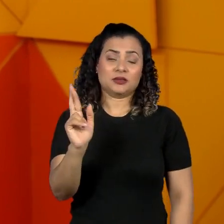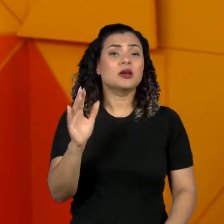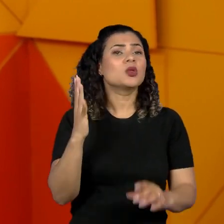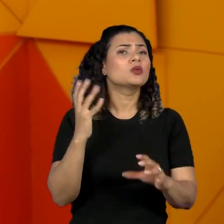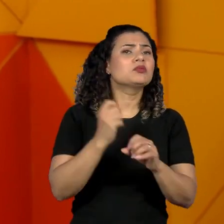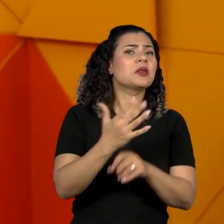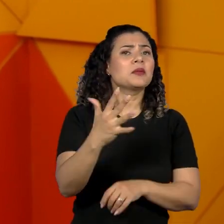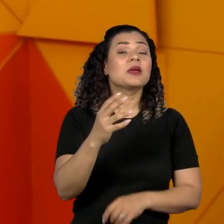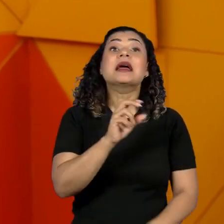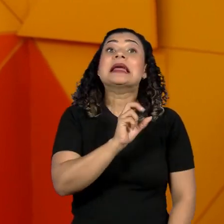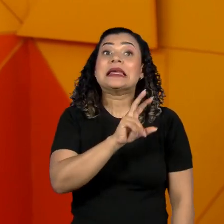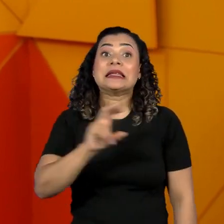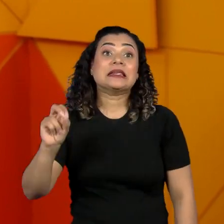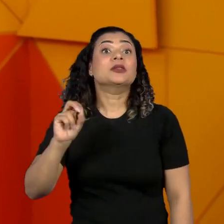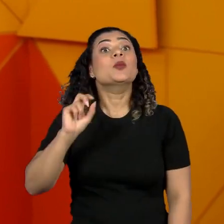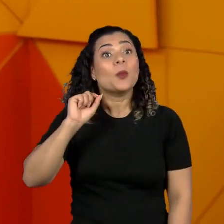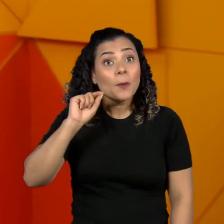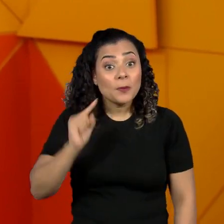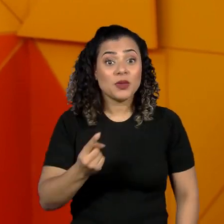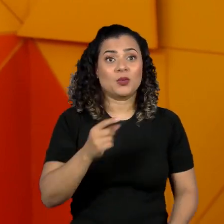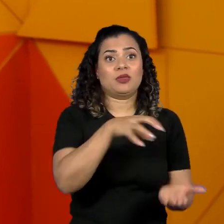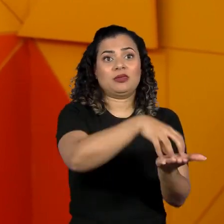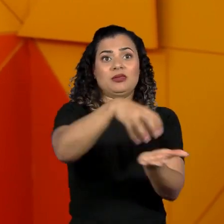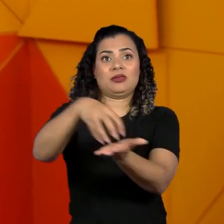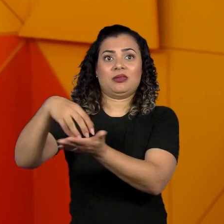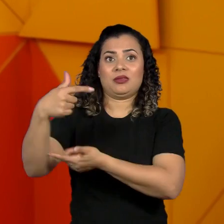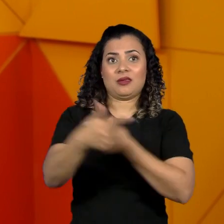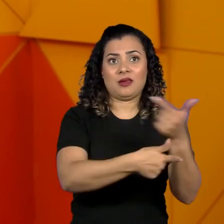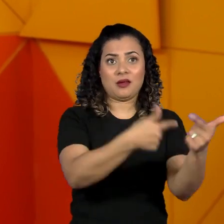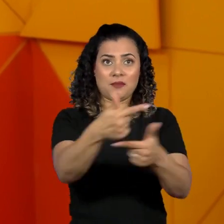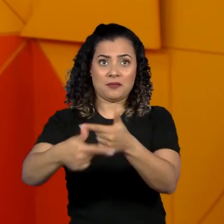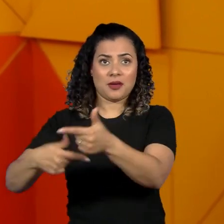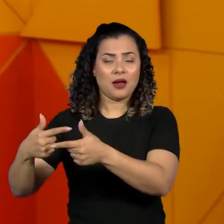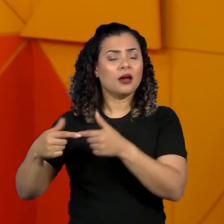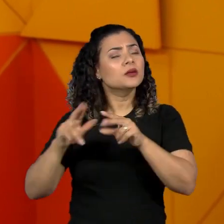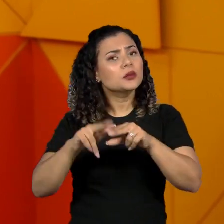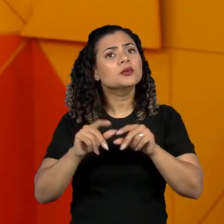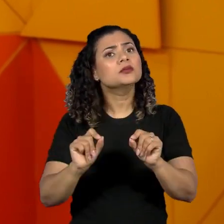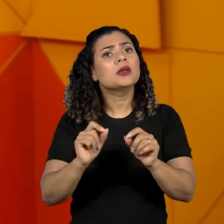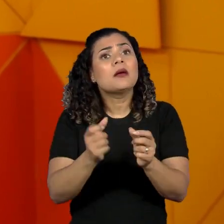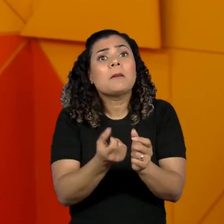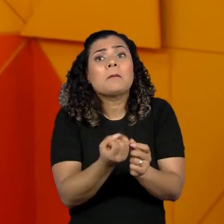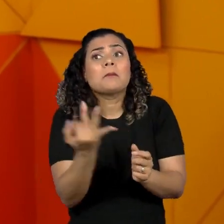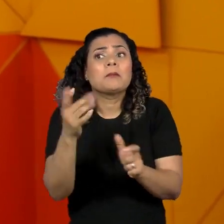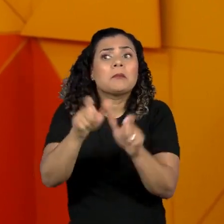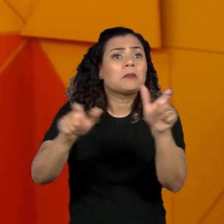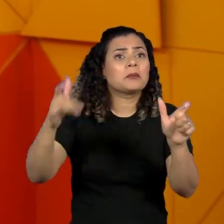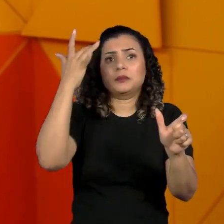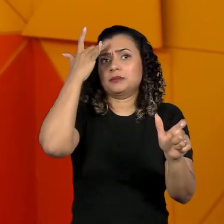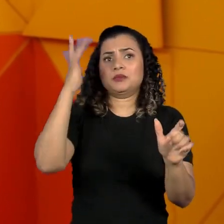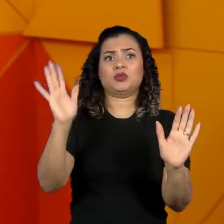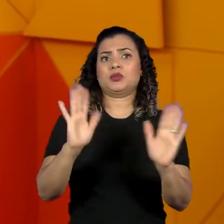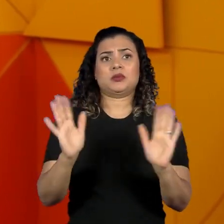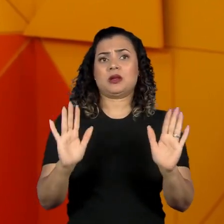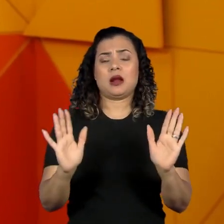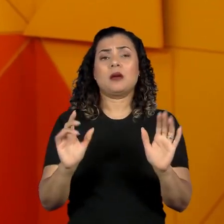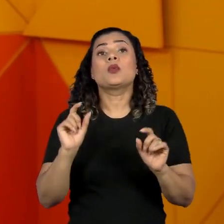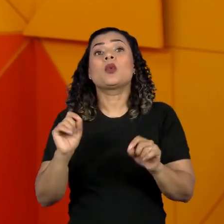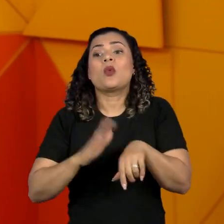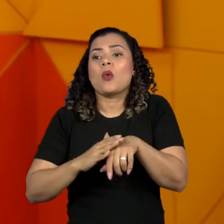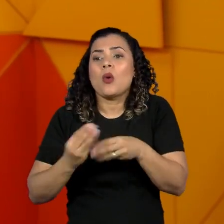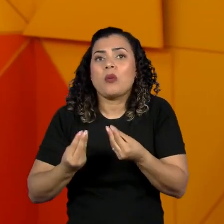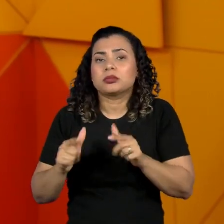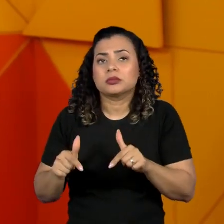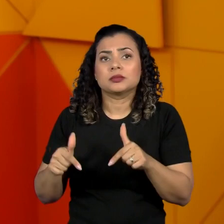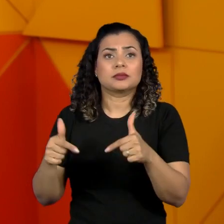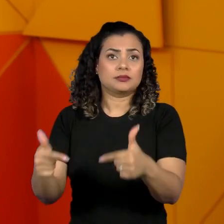de 500 mil de postos de trabalho. Mesmo assim, tem muita gente que não sabe o que é e nem como